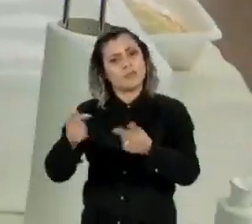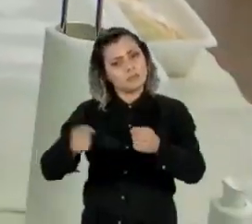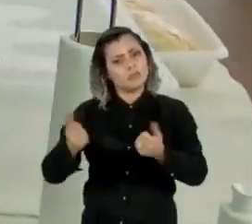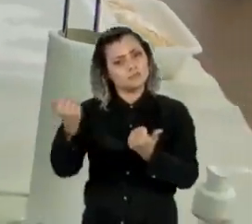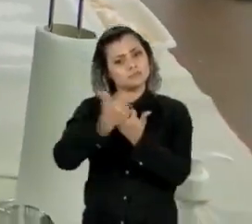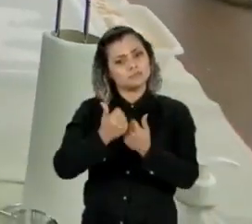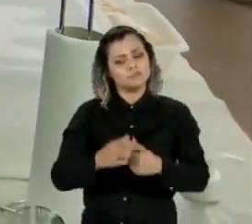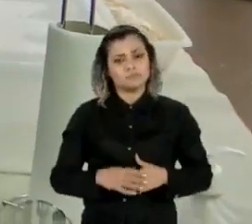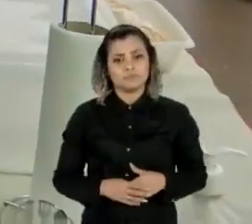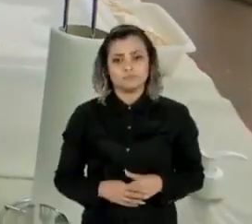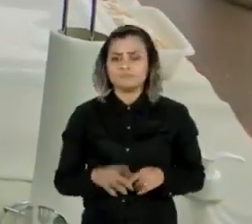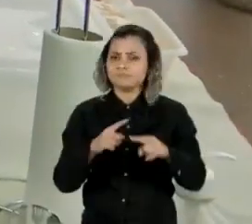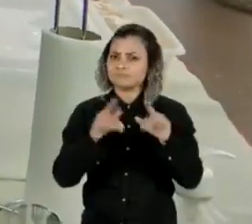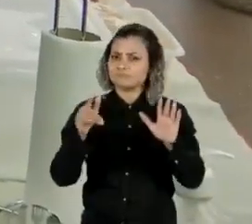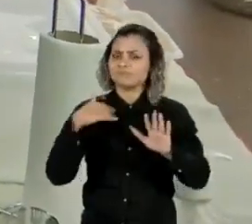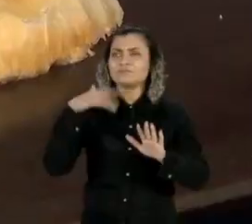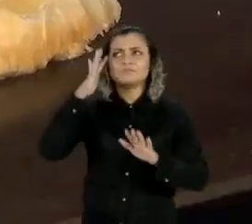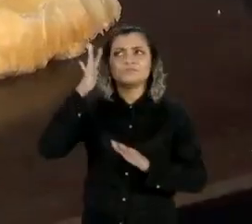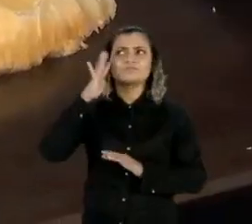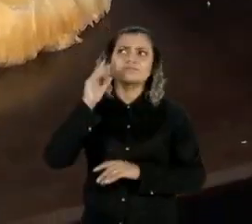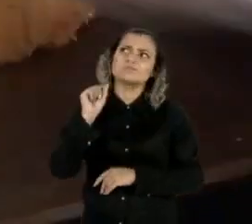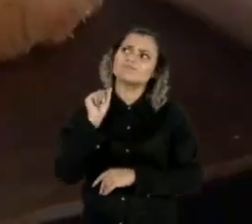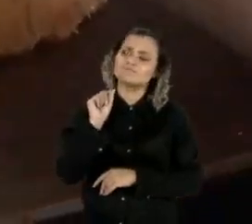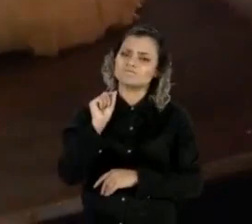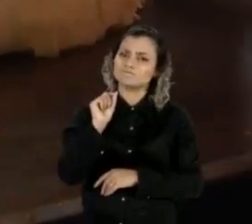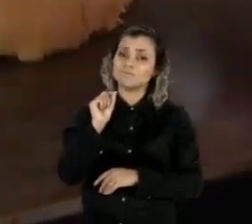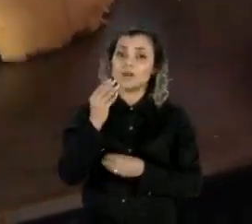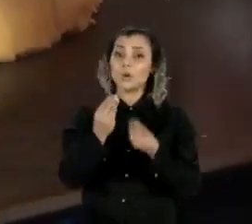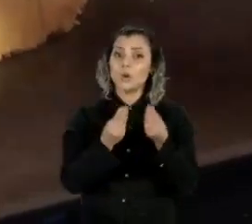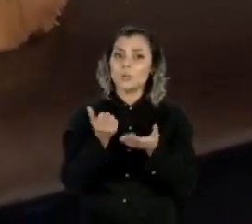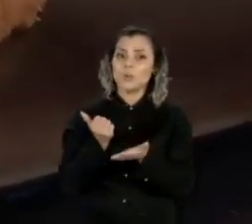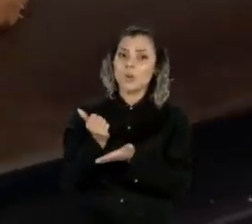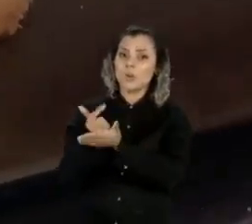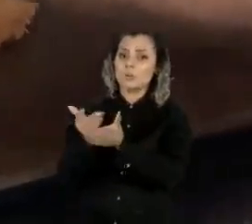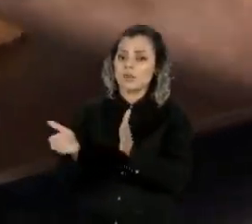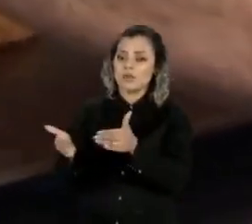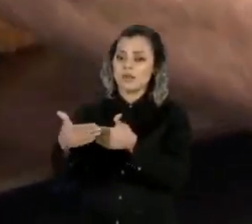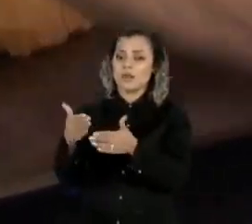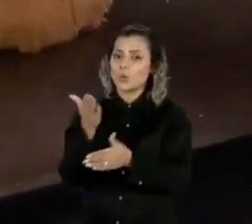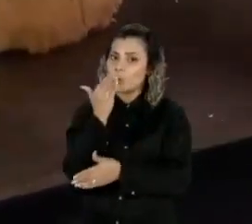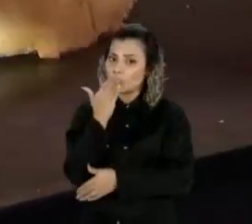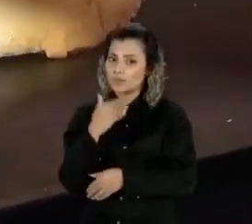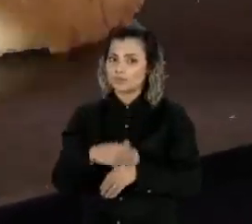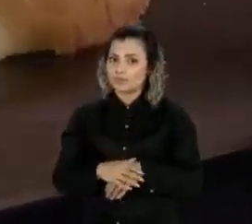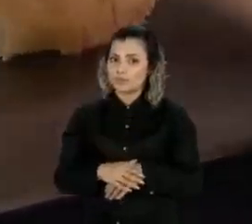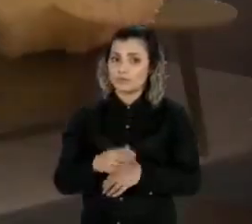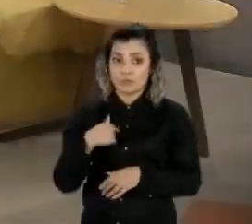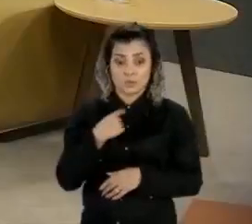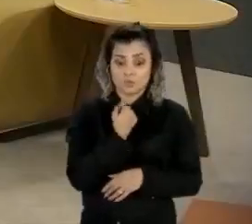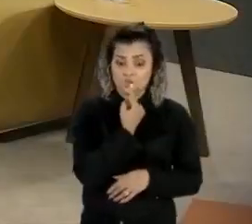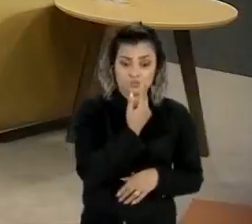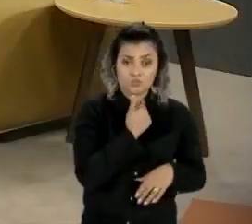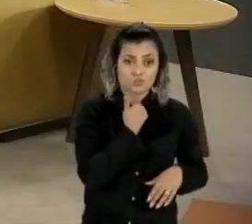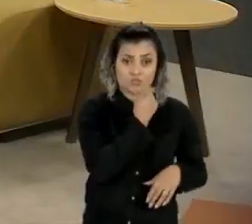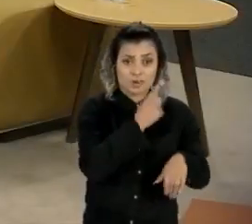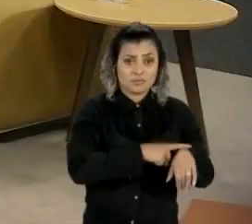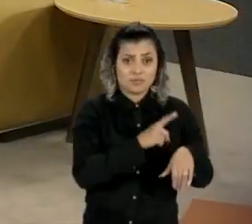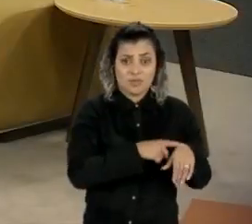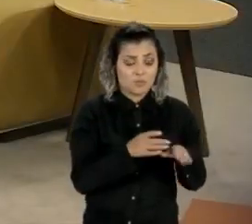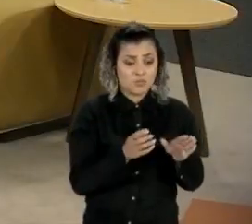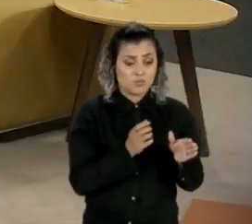E quando a gente pensa, por exemplo, em comprar essa marmita, eu não consigo fazer, não consigo preparar, não tenho